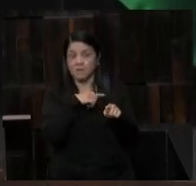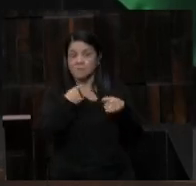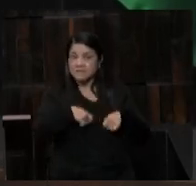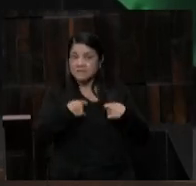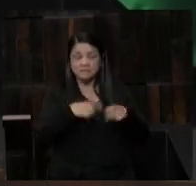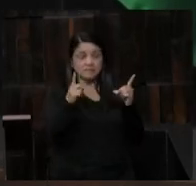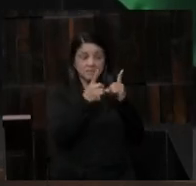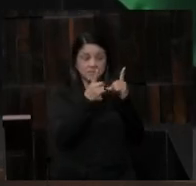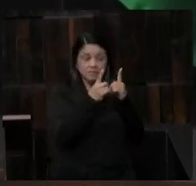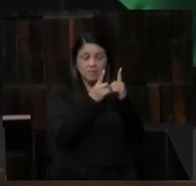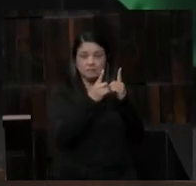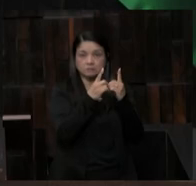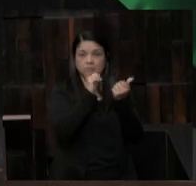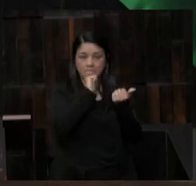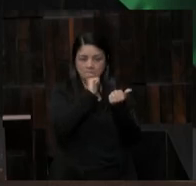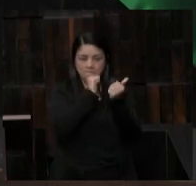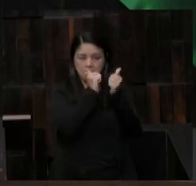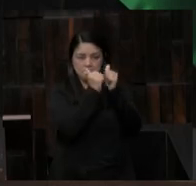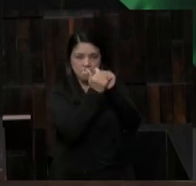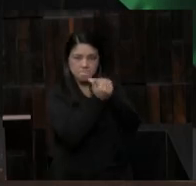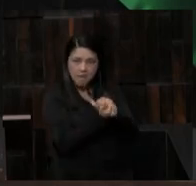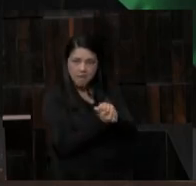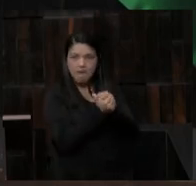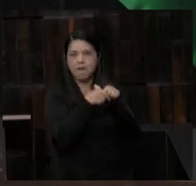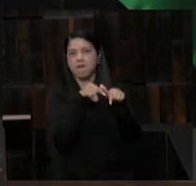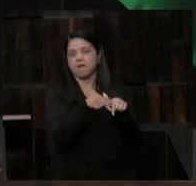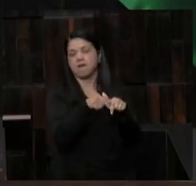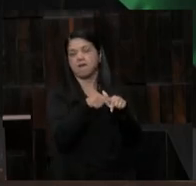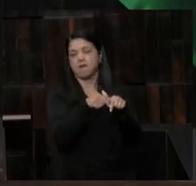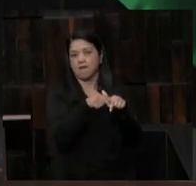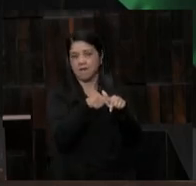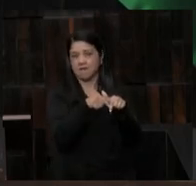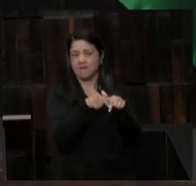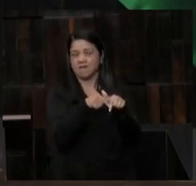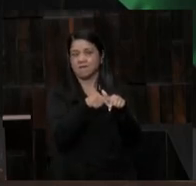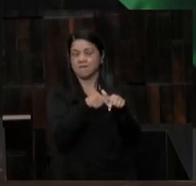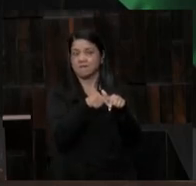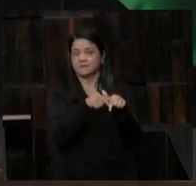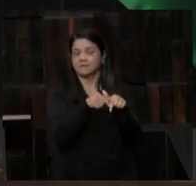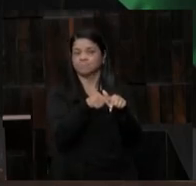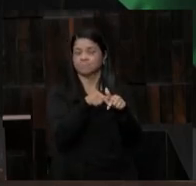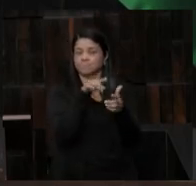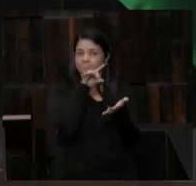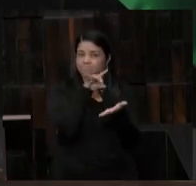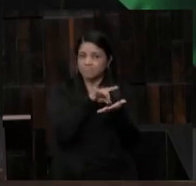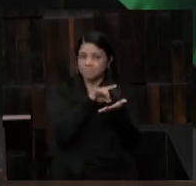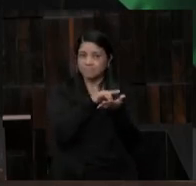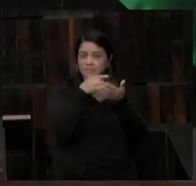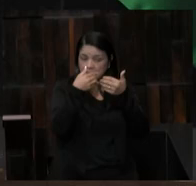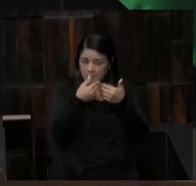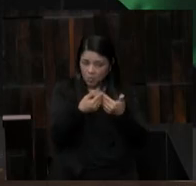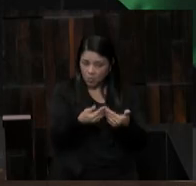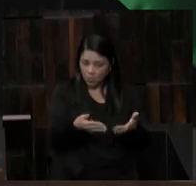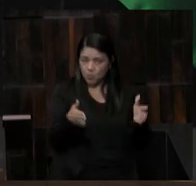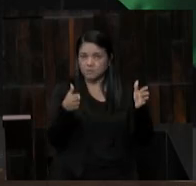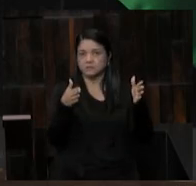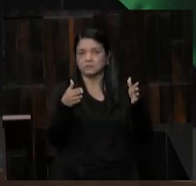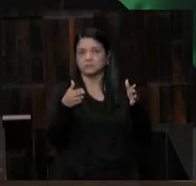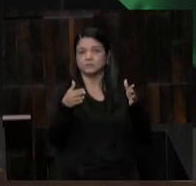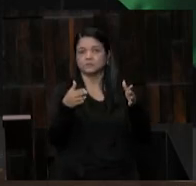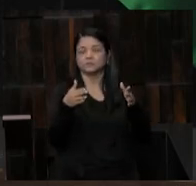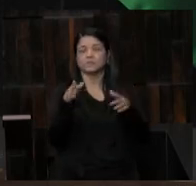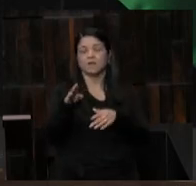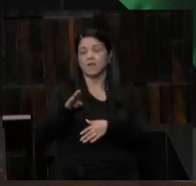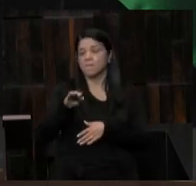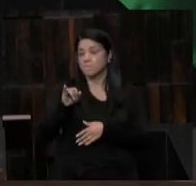atendimento adequado. Então, a gente também vai fazer a gente, na verdade, além da inauguração, a Bia vai